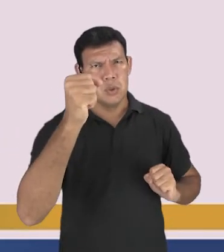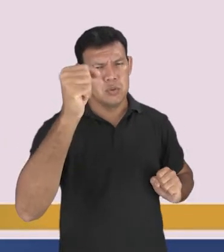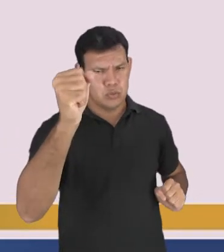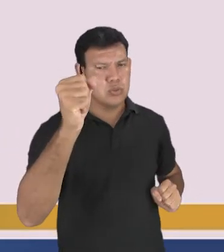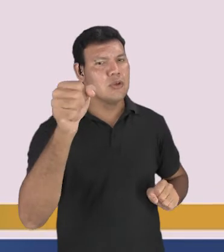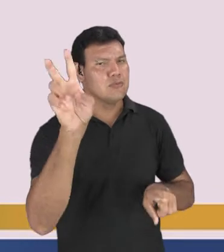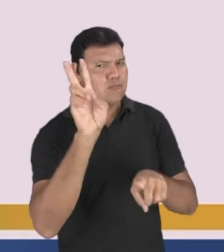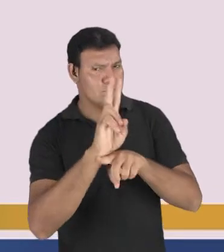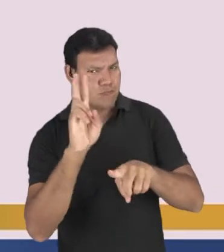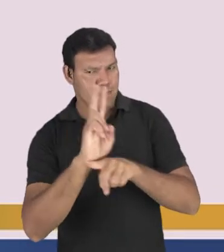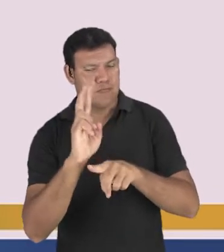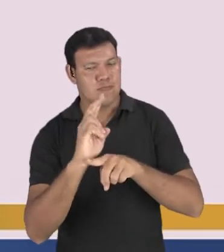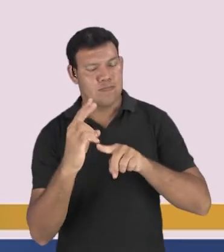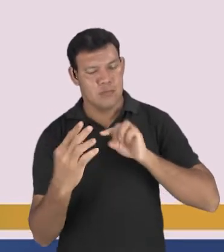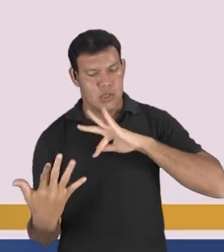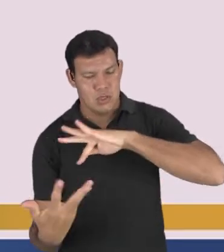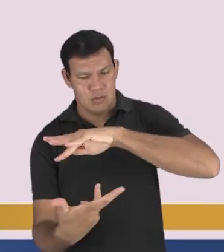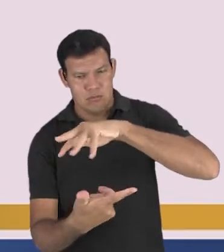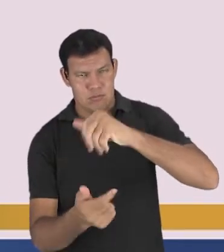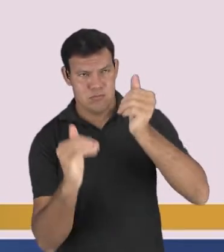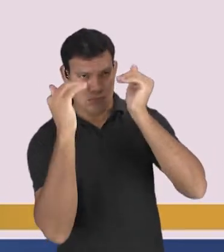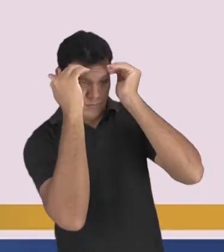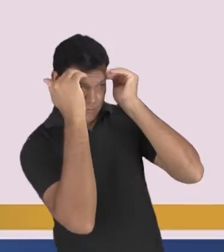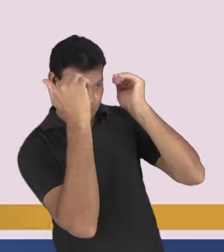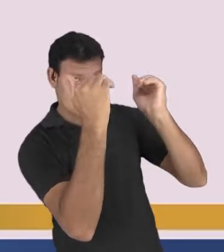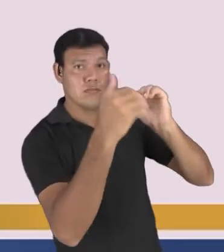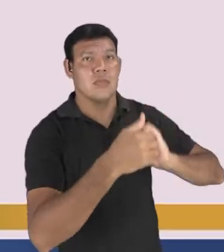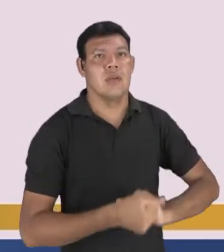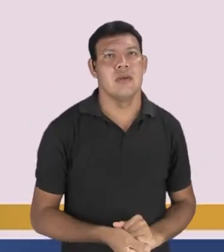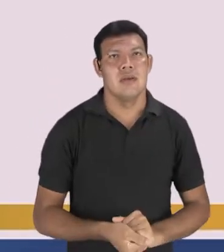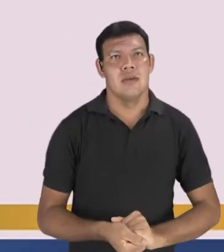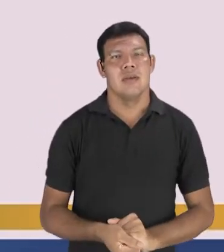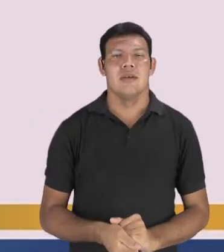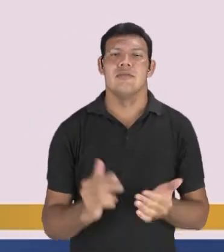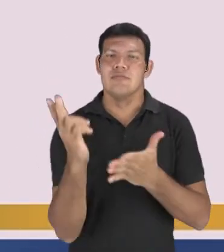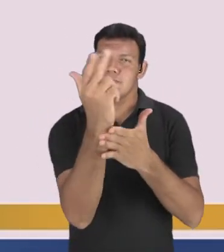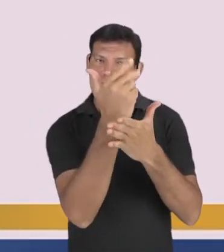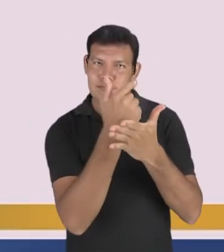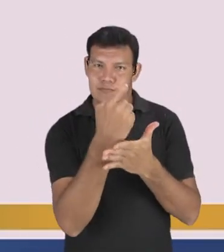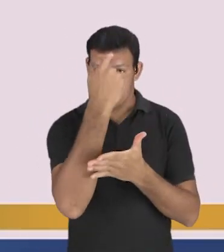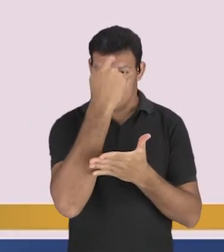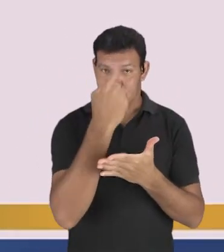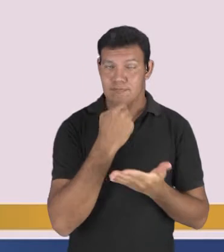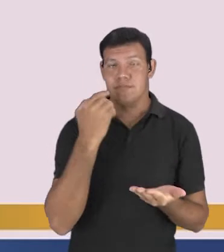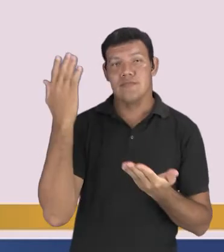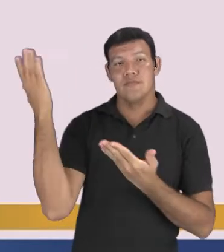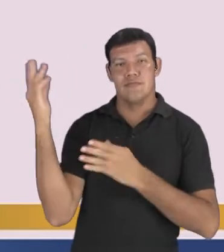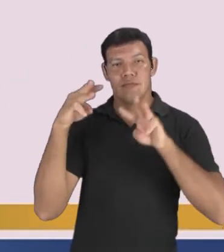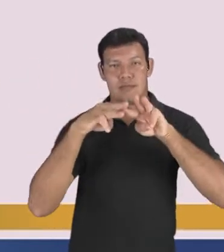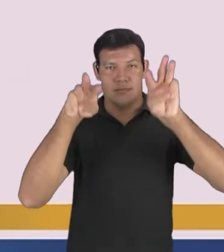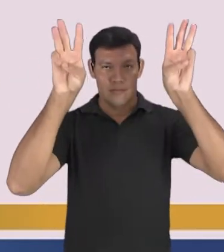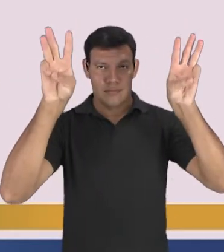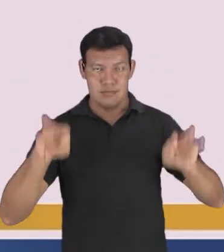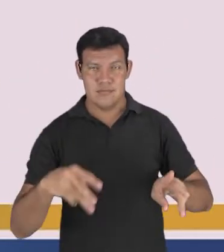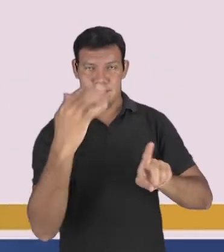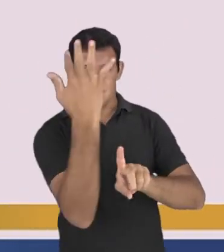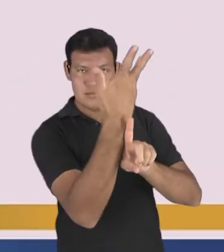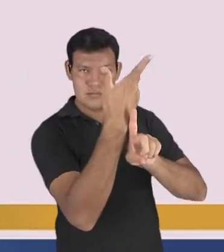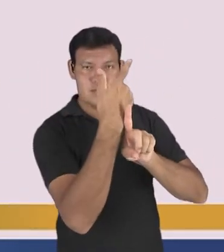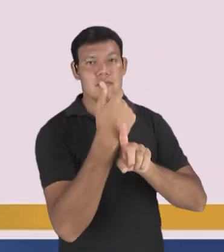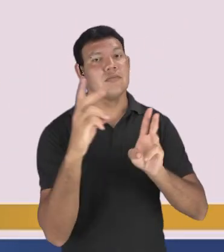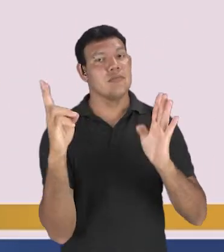XIX. Observem as roupas, a postura, a questão do penteado, como é que isso tudo vai influenciando.